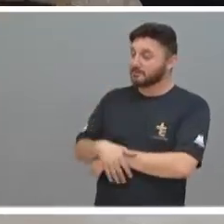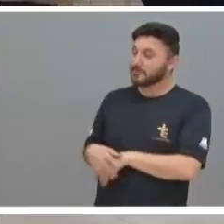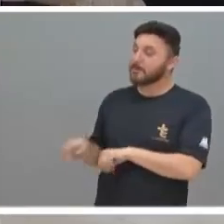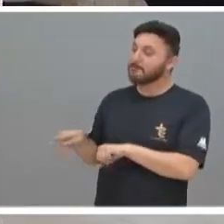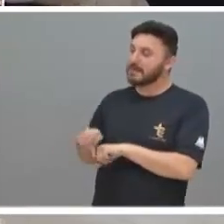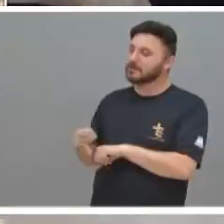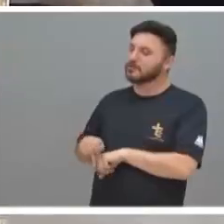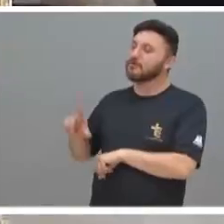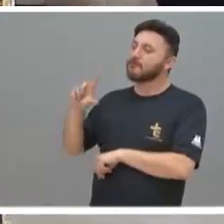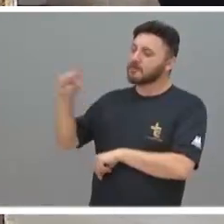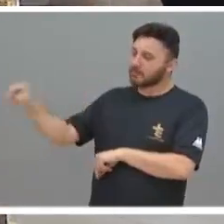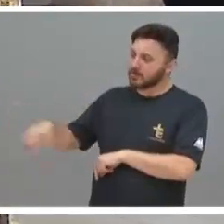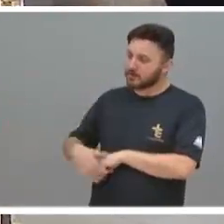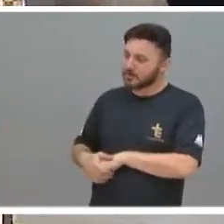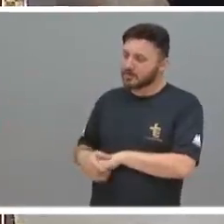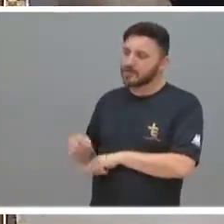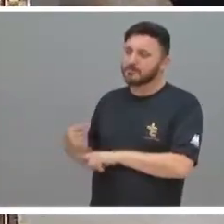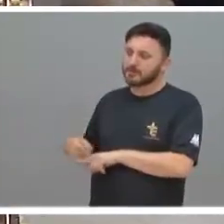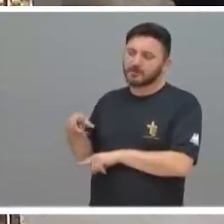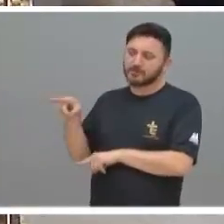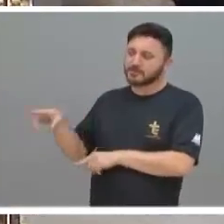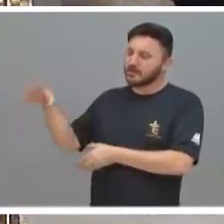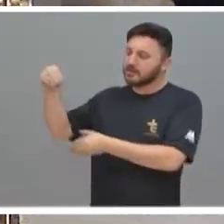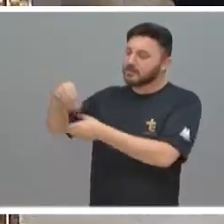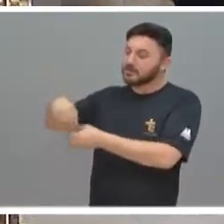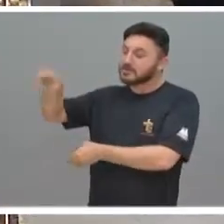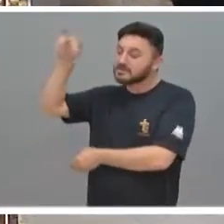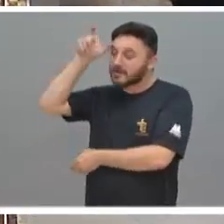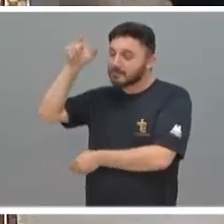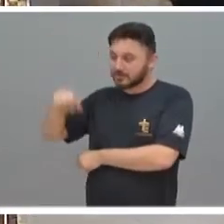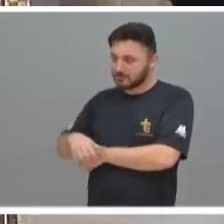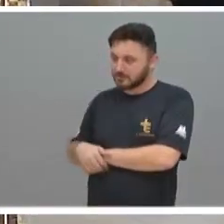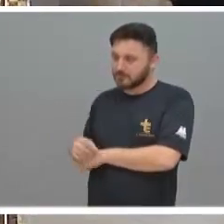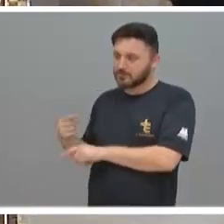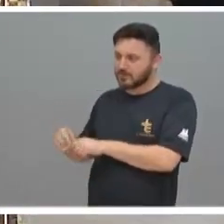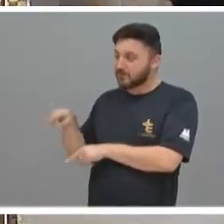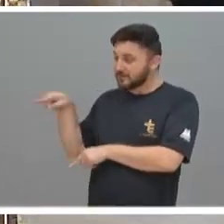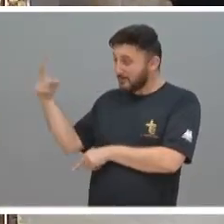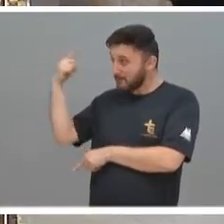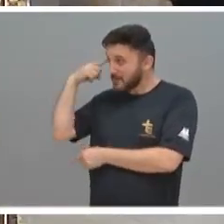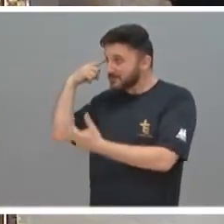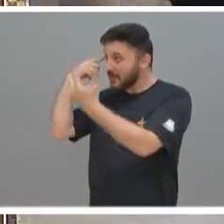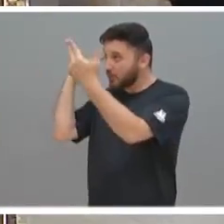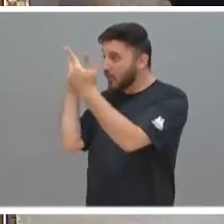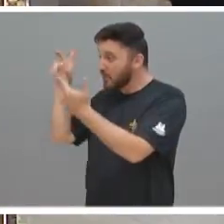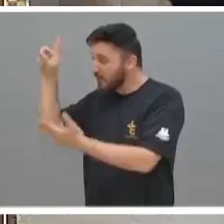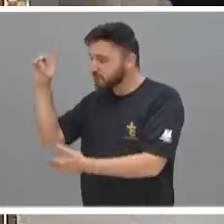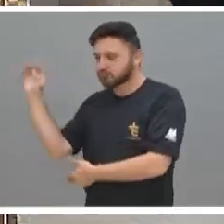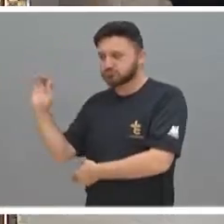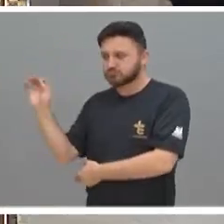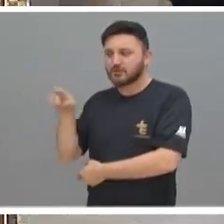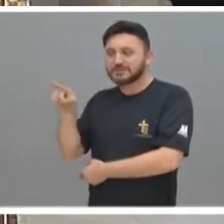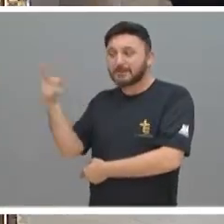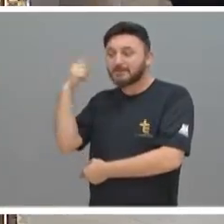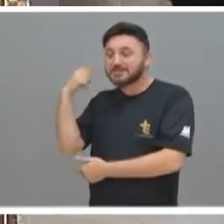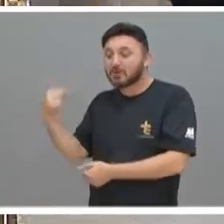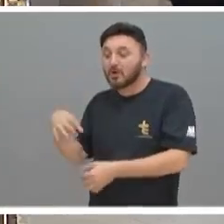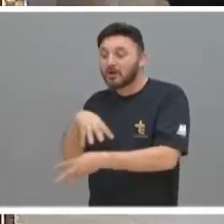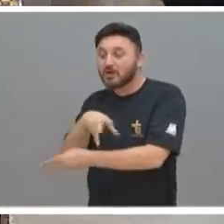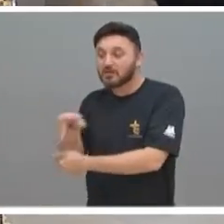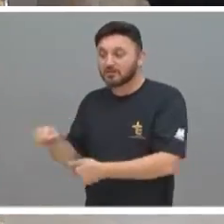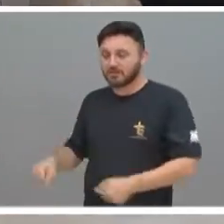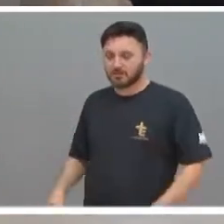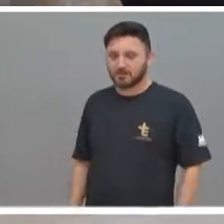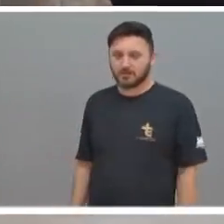sai para longe, Satanás. Porque você não pensa como Deus, você pensa como o mundo.